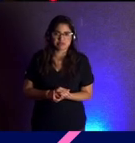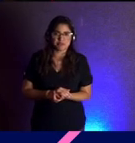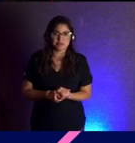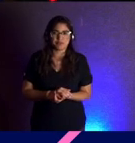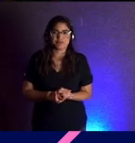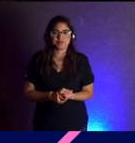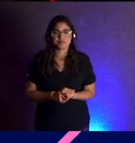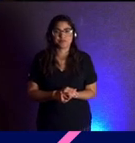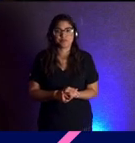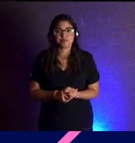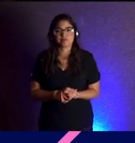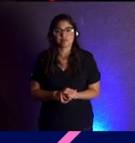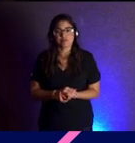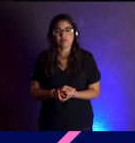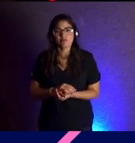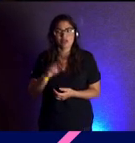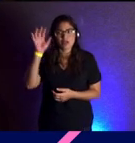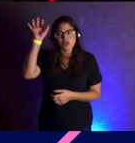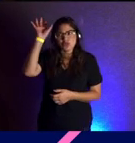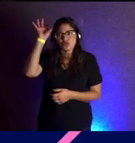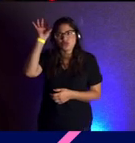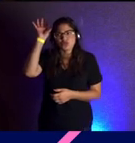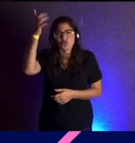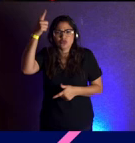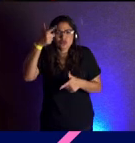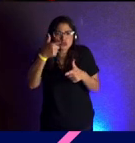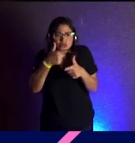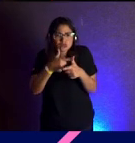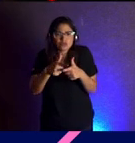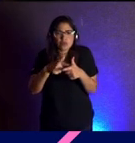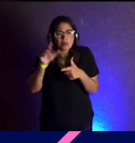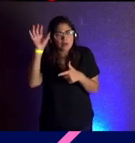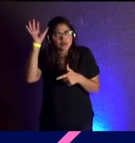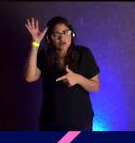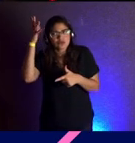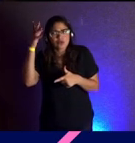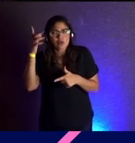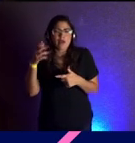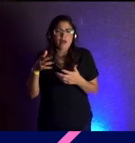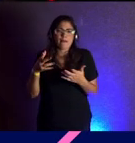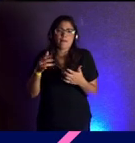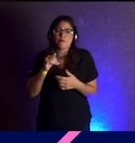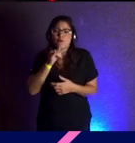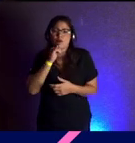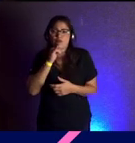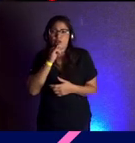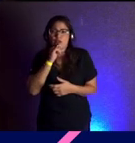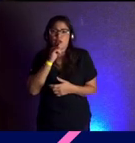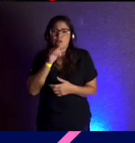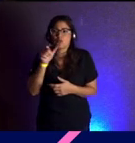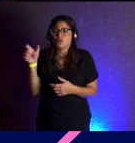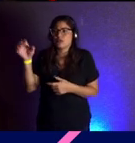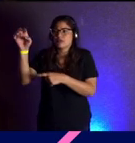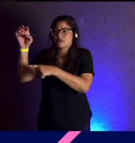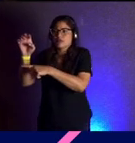questão, da solução do problema no Rio Grande do Sul é diferente do Amazonas,